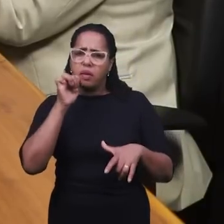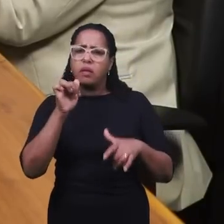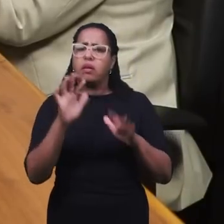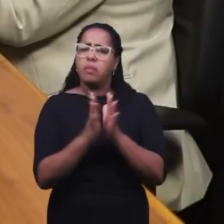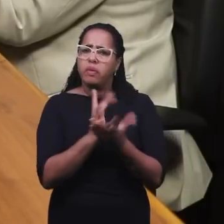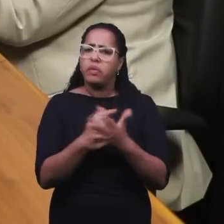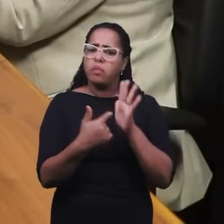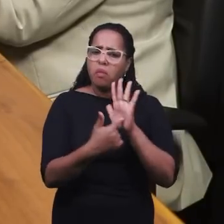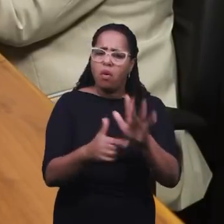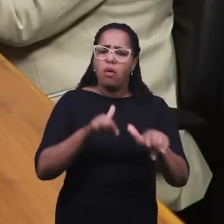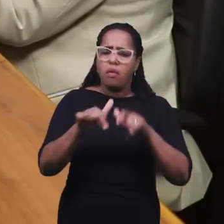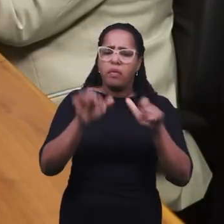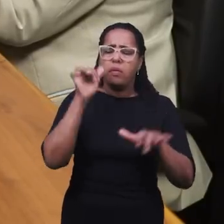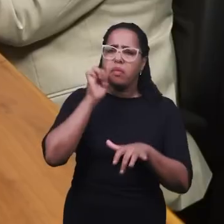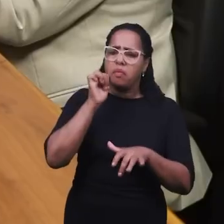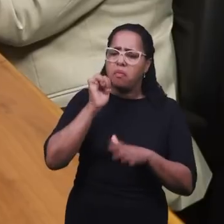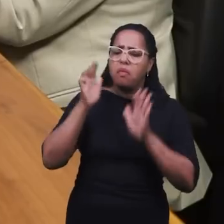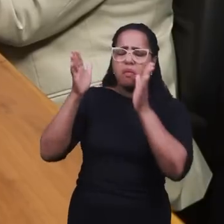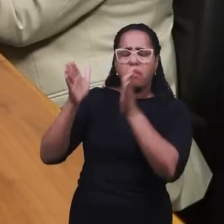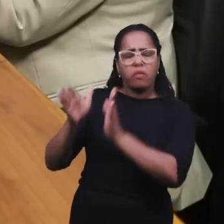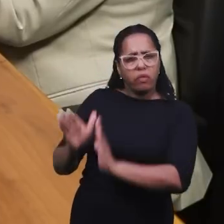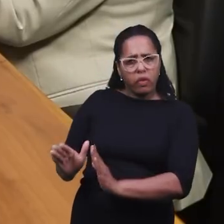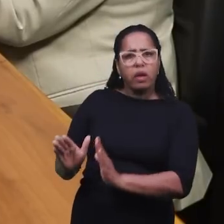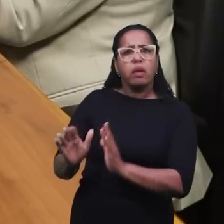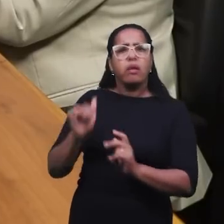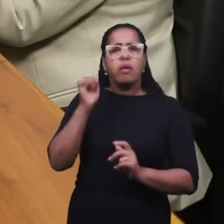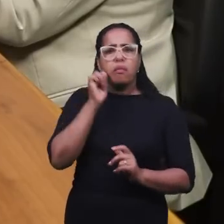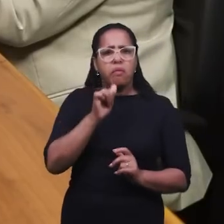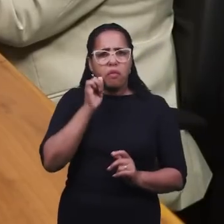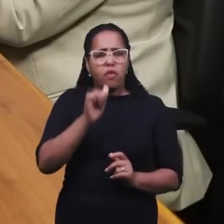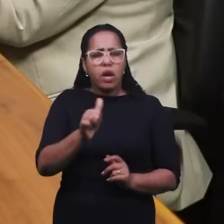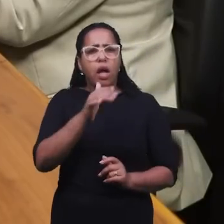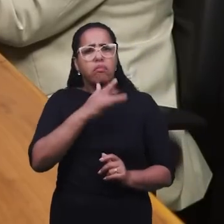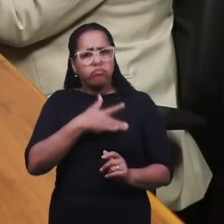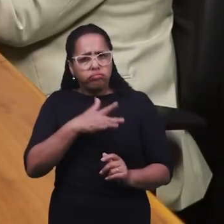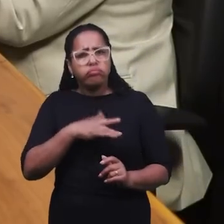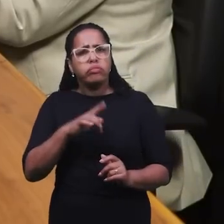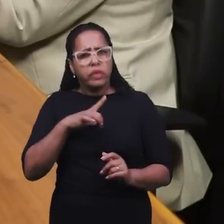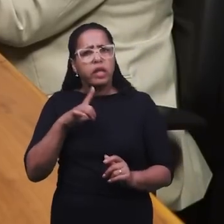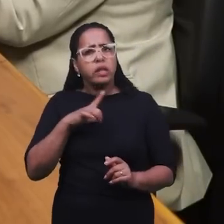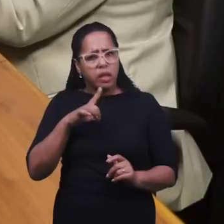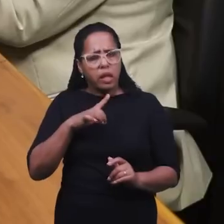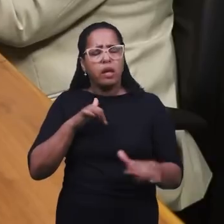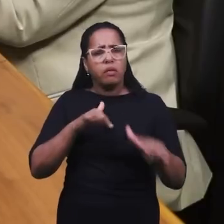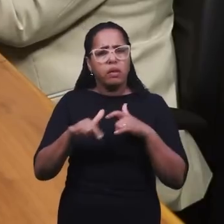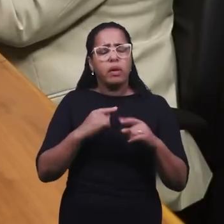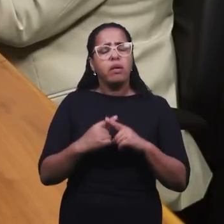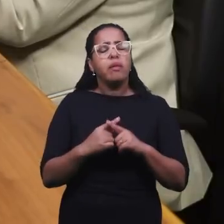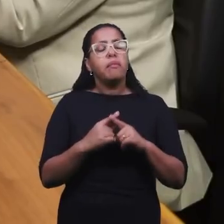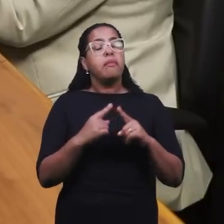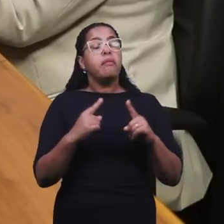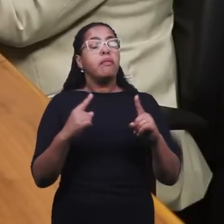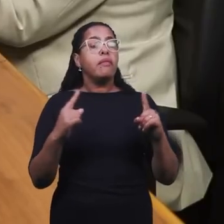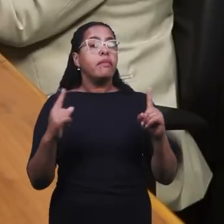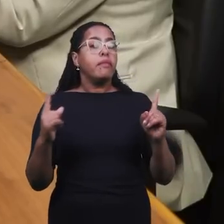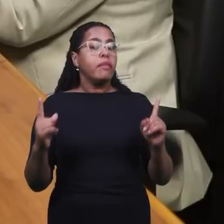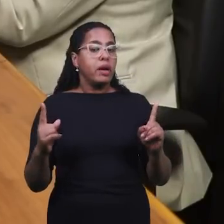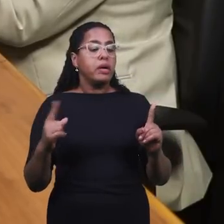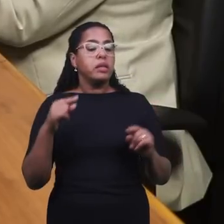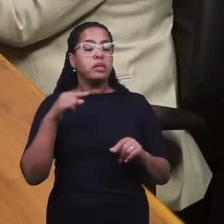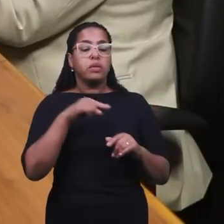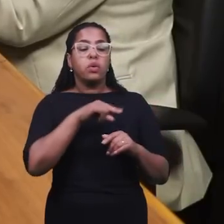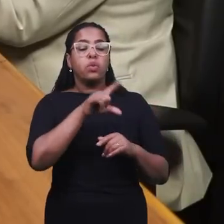fala que a igreja é corpo. Então as irmãs têm outras funções. Hoje nós temos um trabalho excepcional com as crianças, e a Bíblia fala sobre